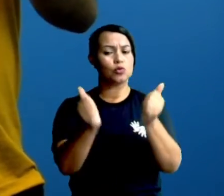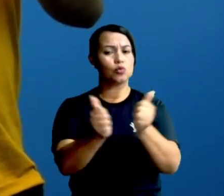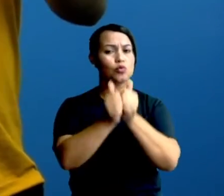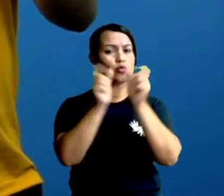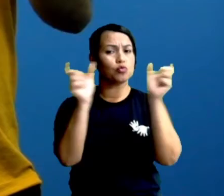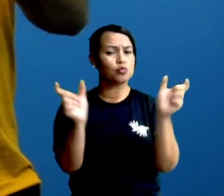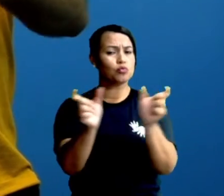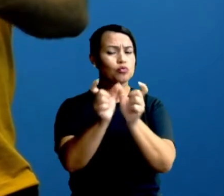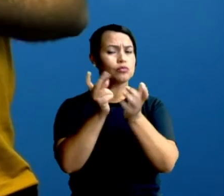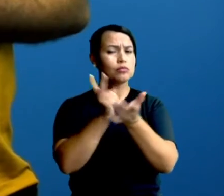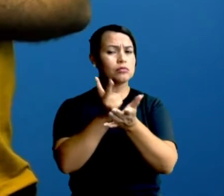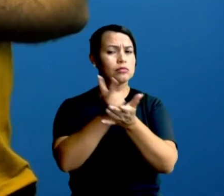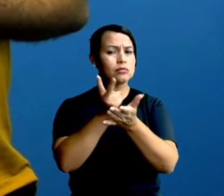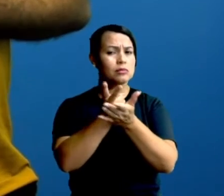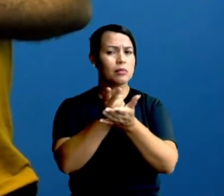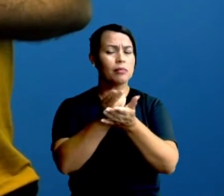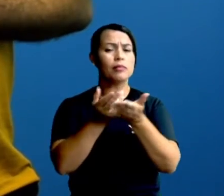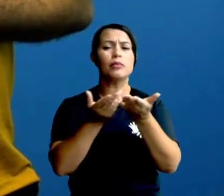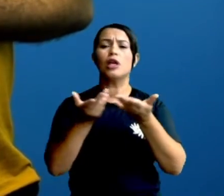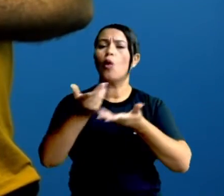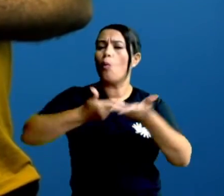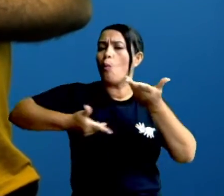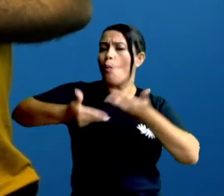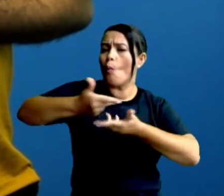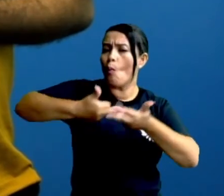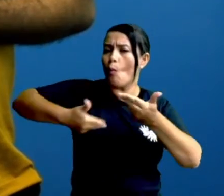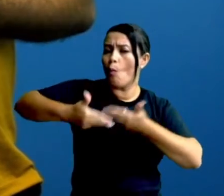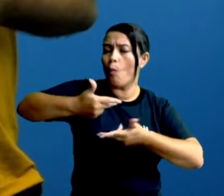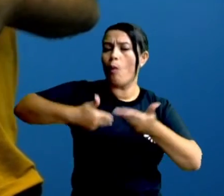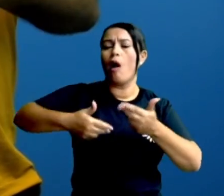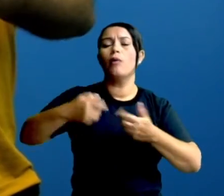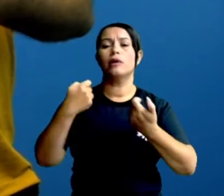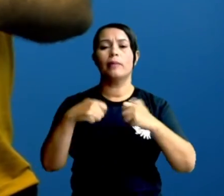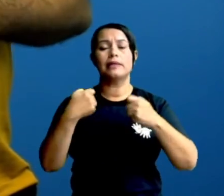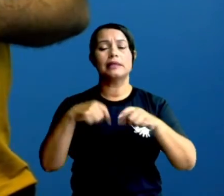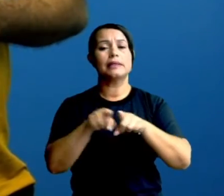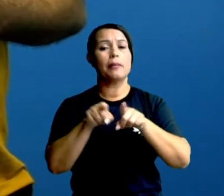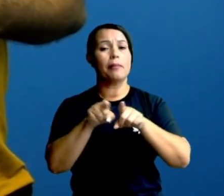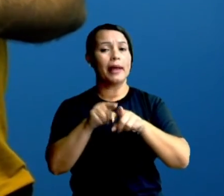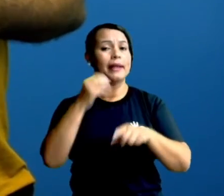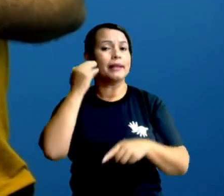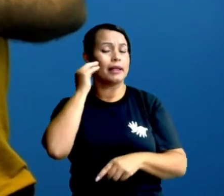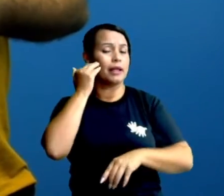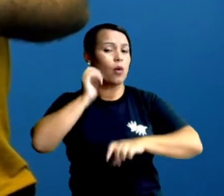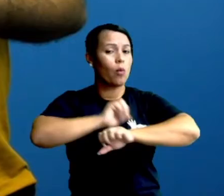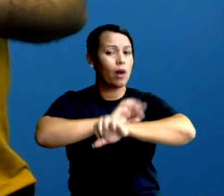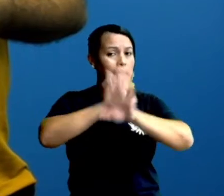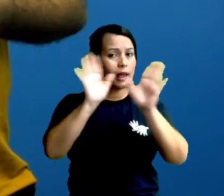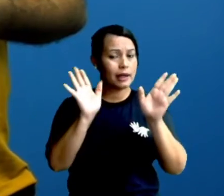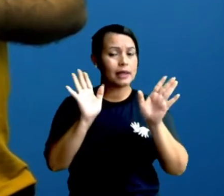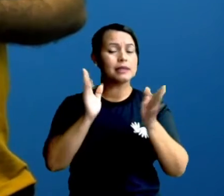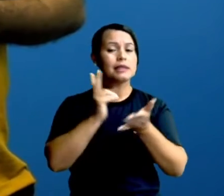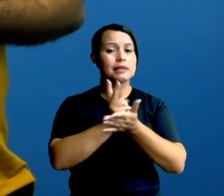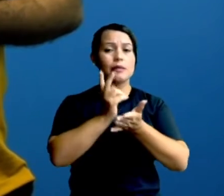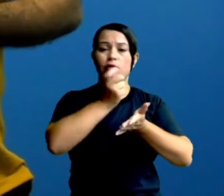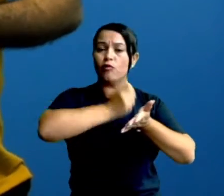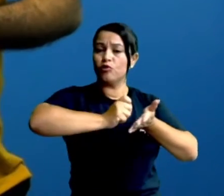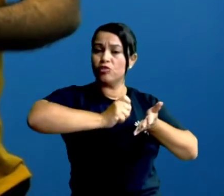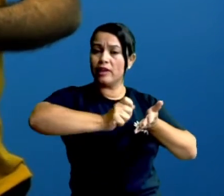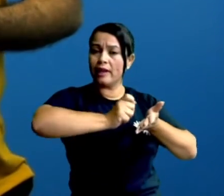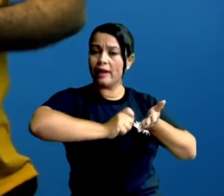que caminham em paralelo e que precisamos levar em conta na hora de